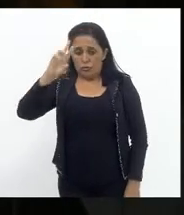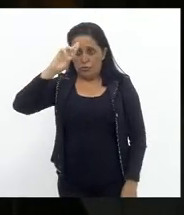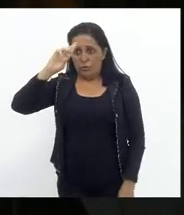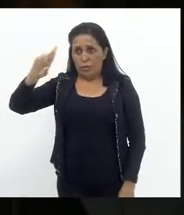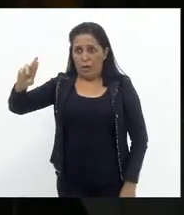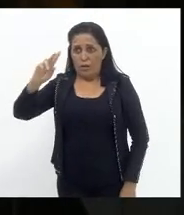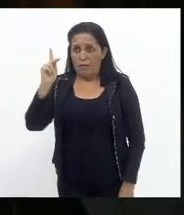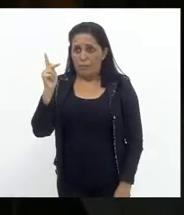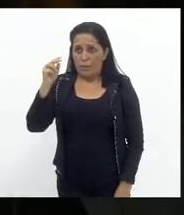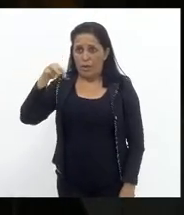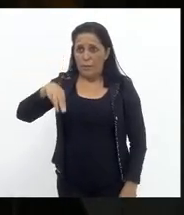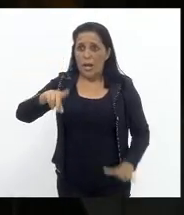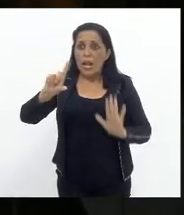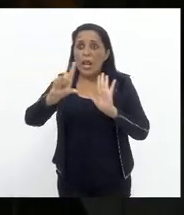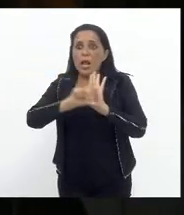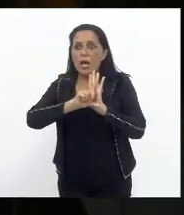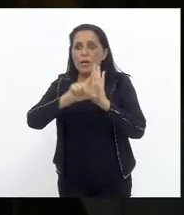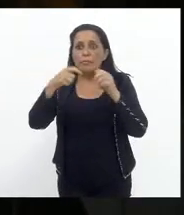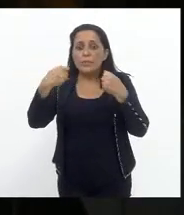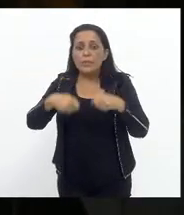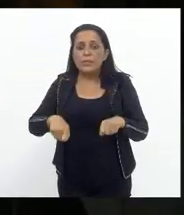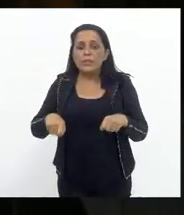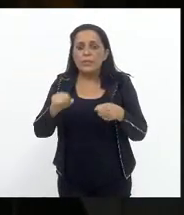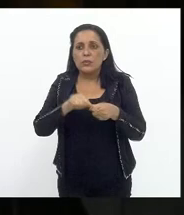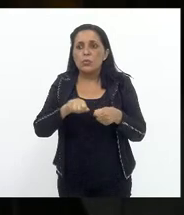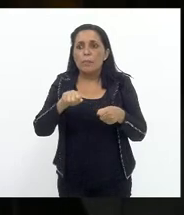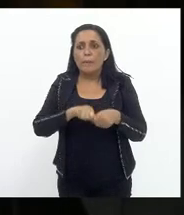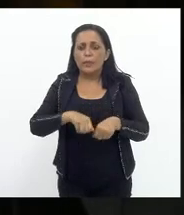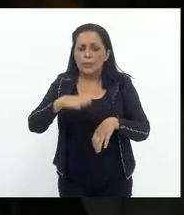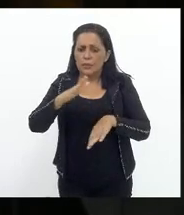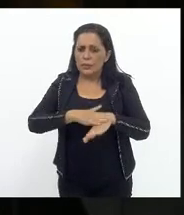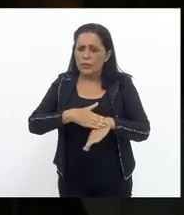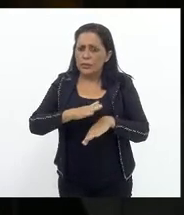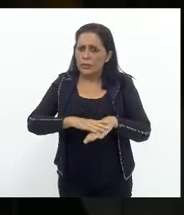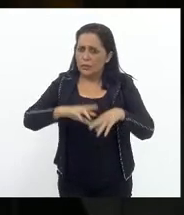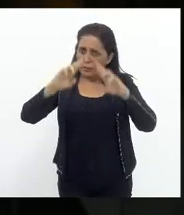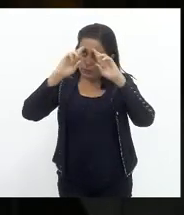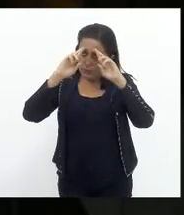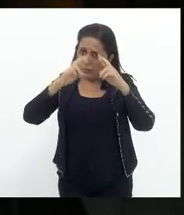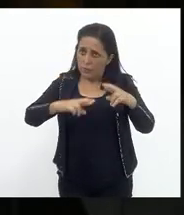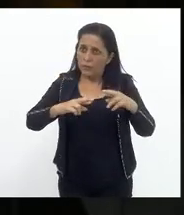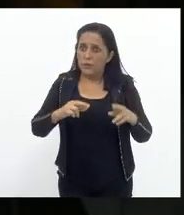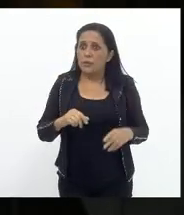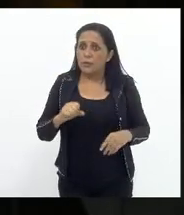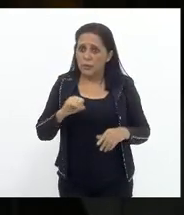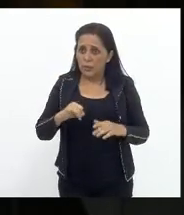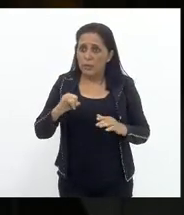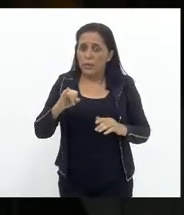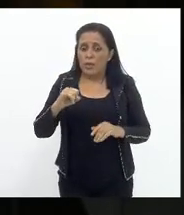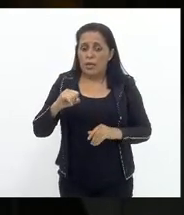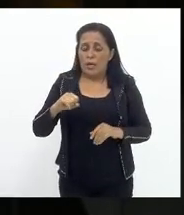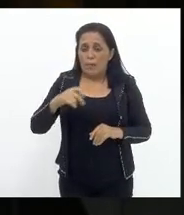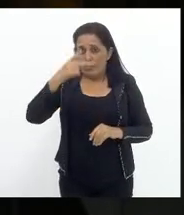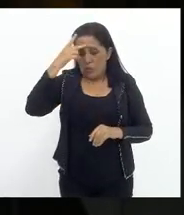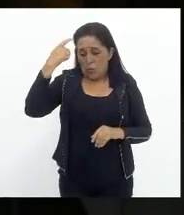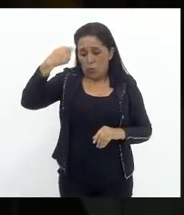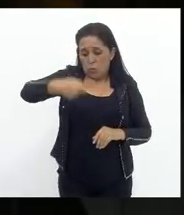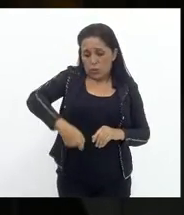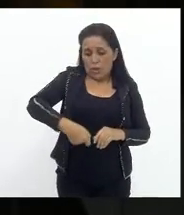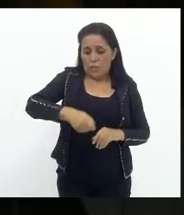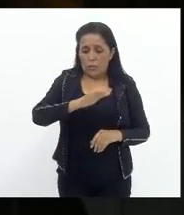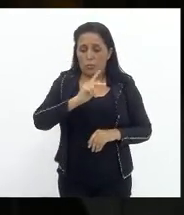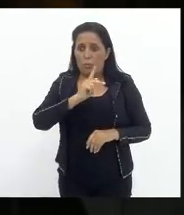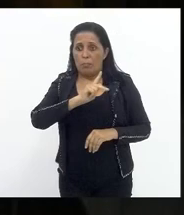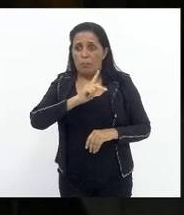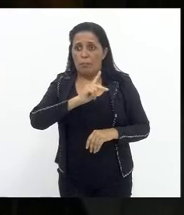que lei é para ser cumprida, porque se as autoridades policiais